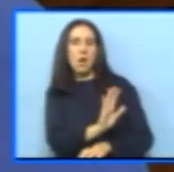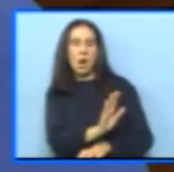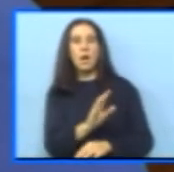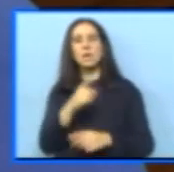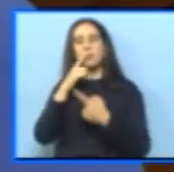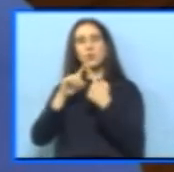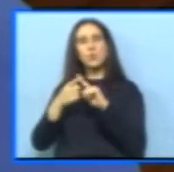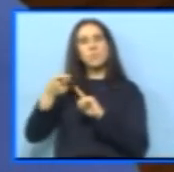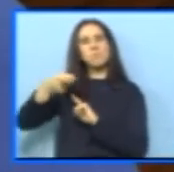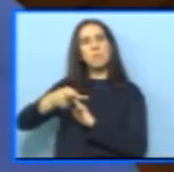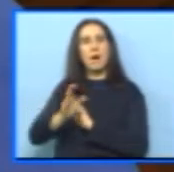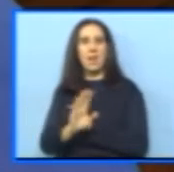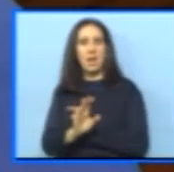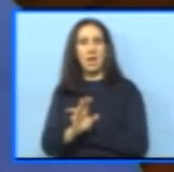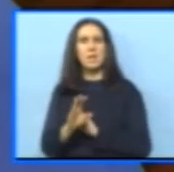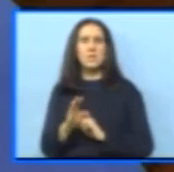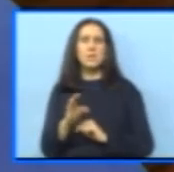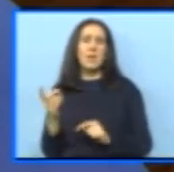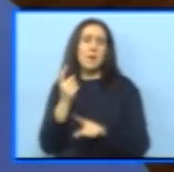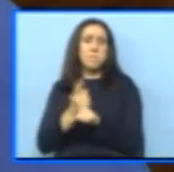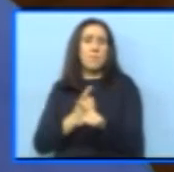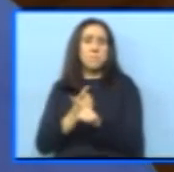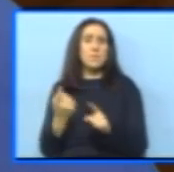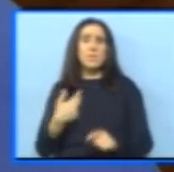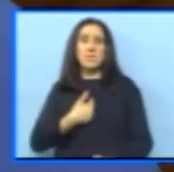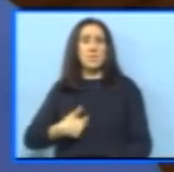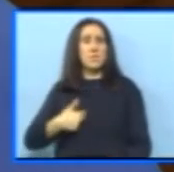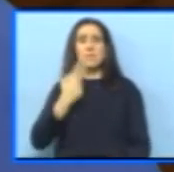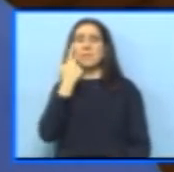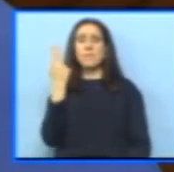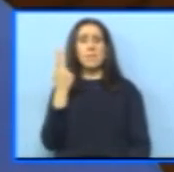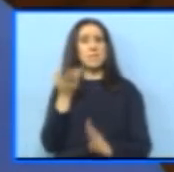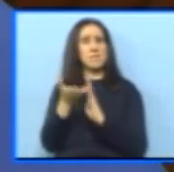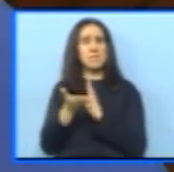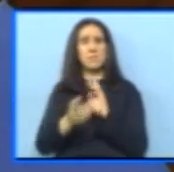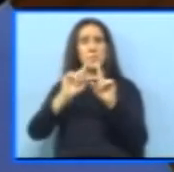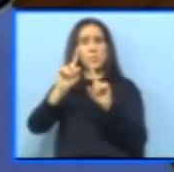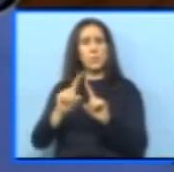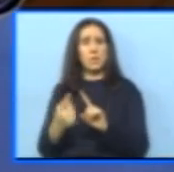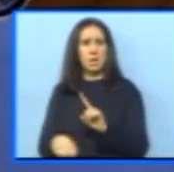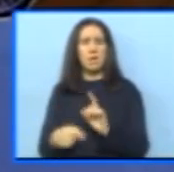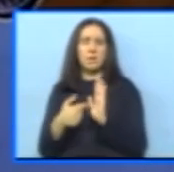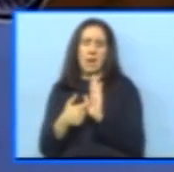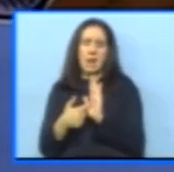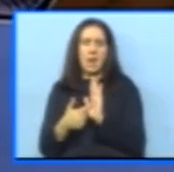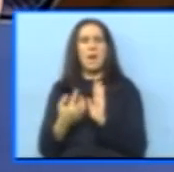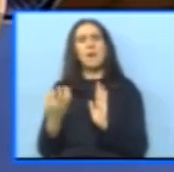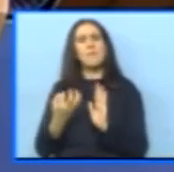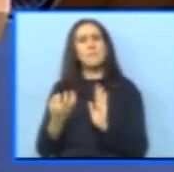juramento. Eu acho que isto é um bocadinho redutor, porque a vida cristã tem muitas outras dimensões. É claro que estas estão aqui numa